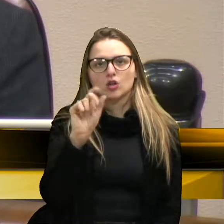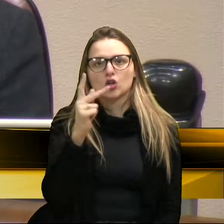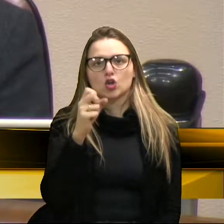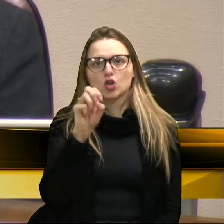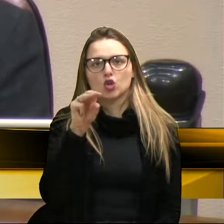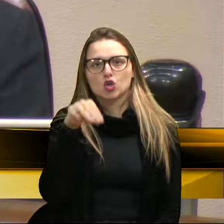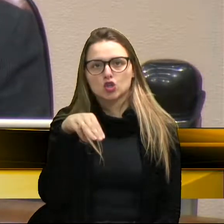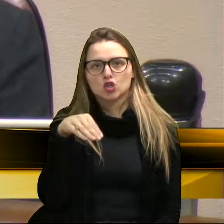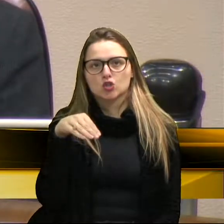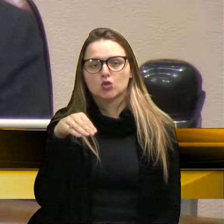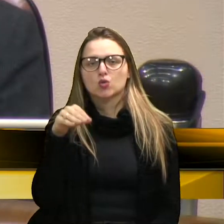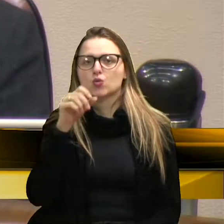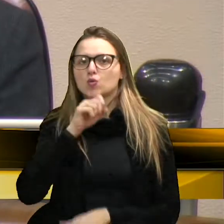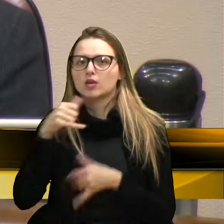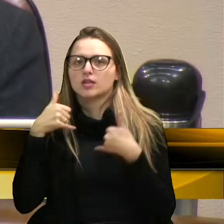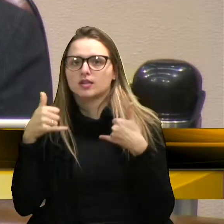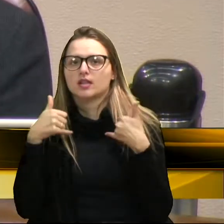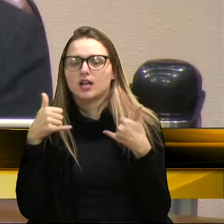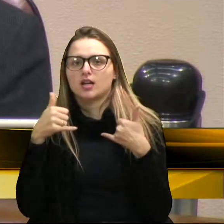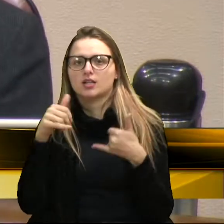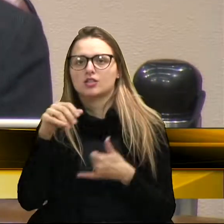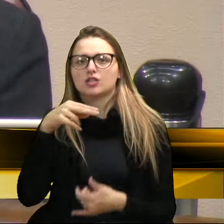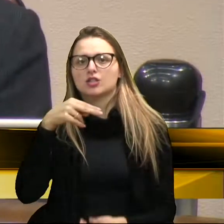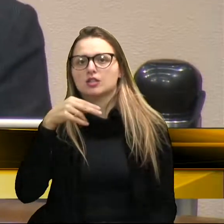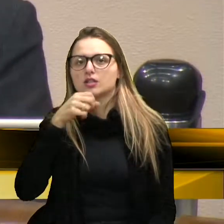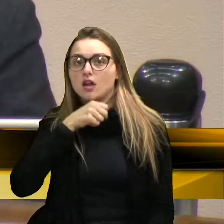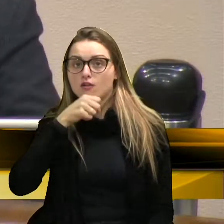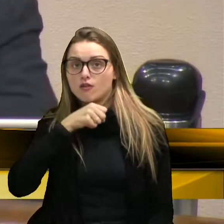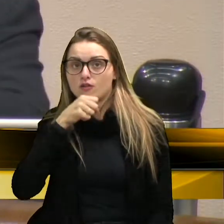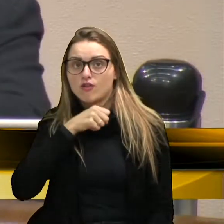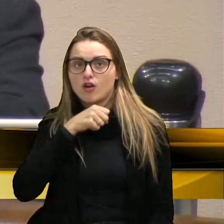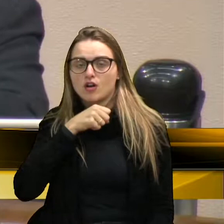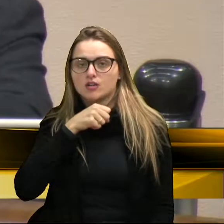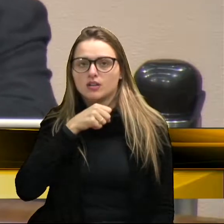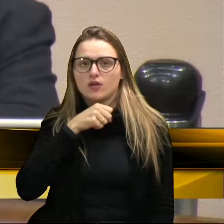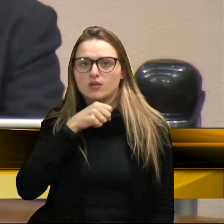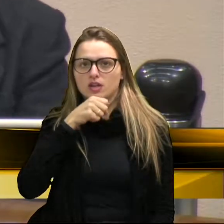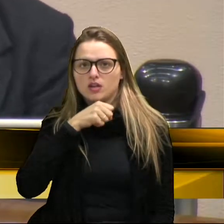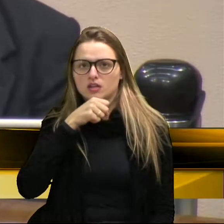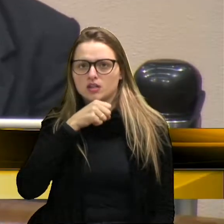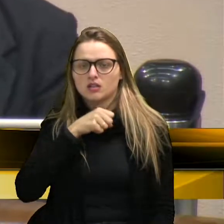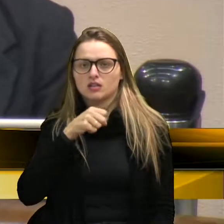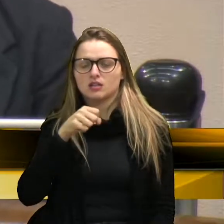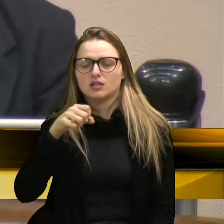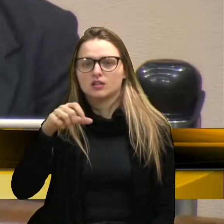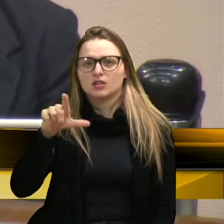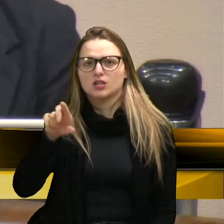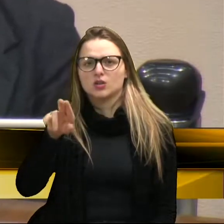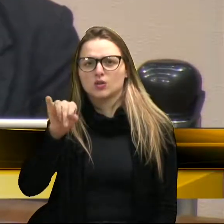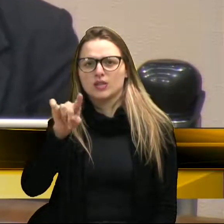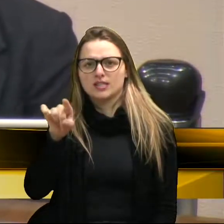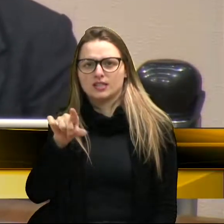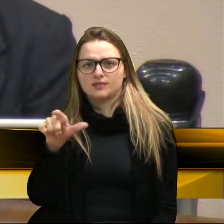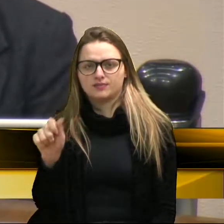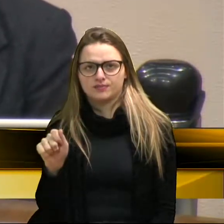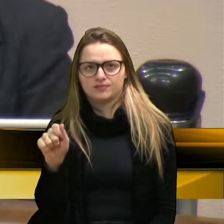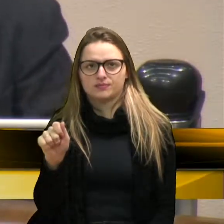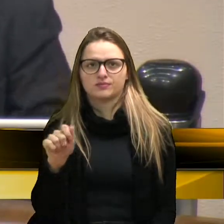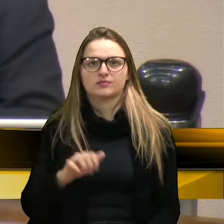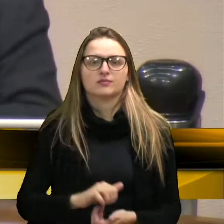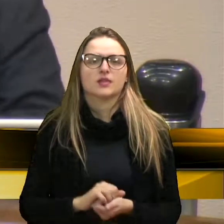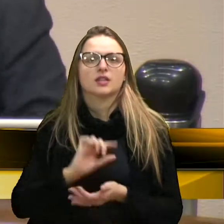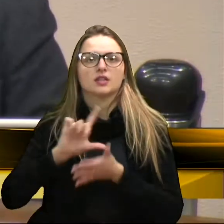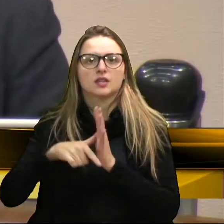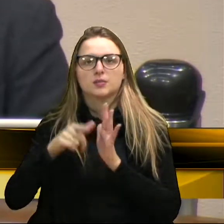da avó Luísa Moreira, mãe de santo. Logo após também terá manifestação do vereador.